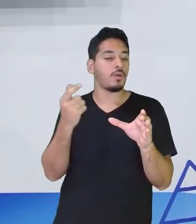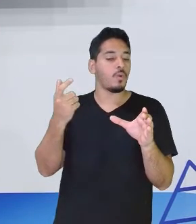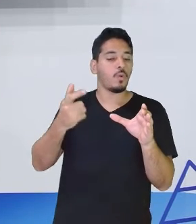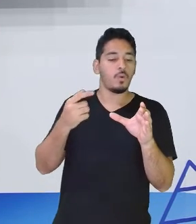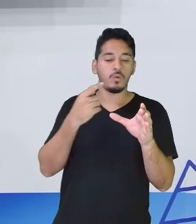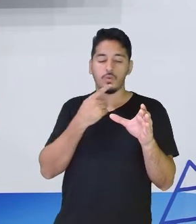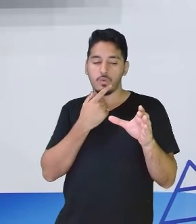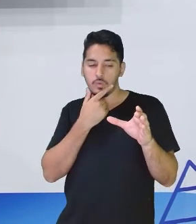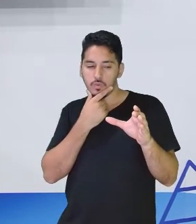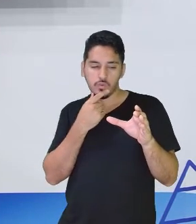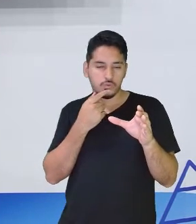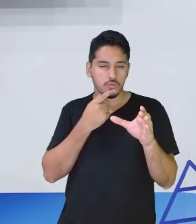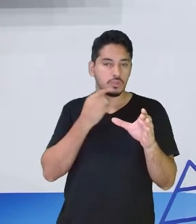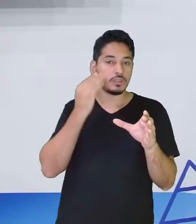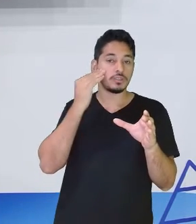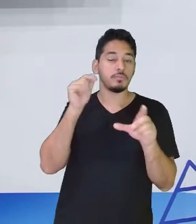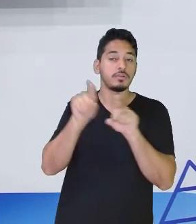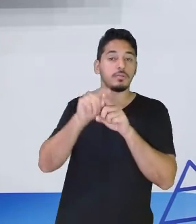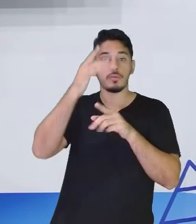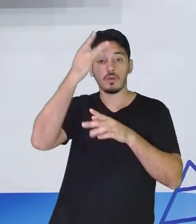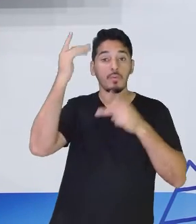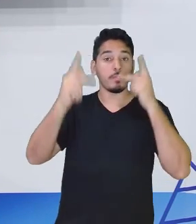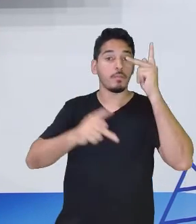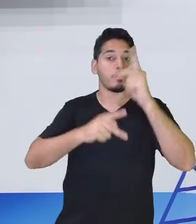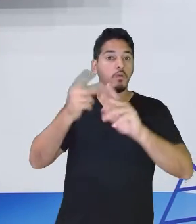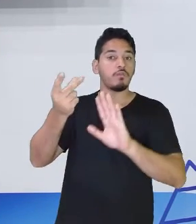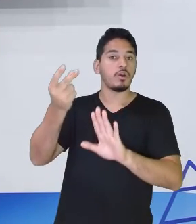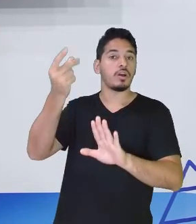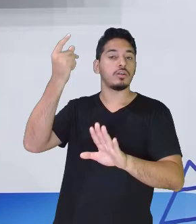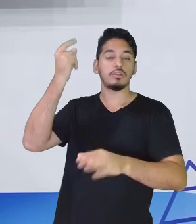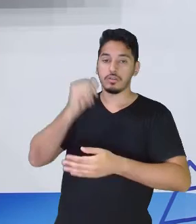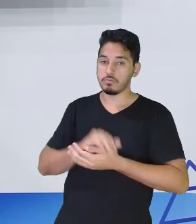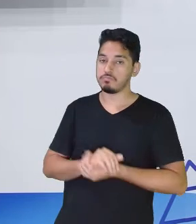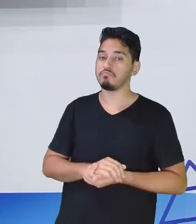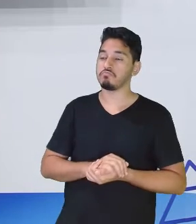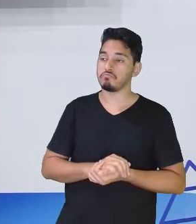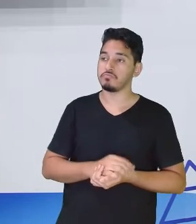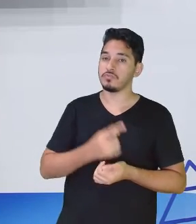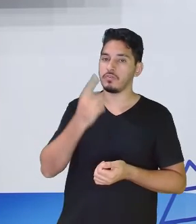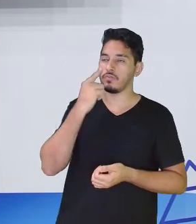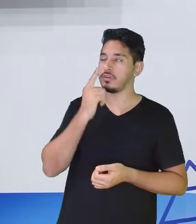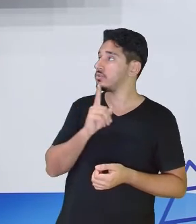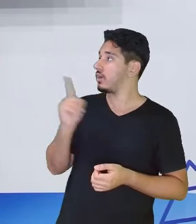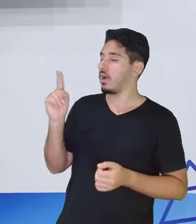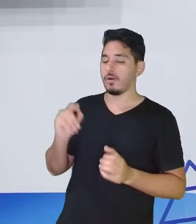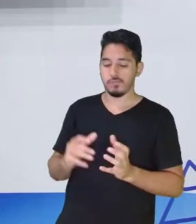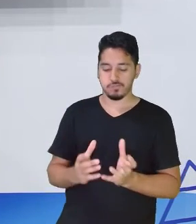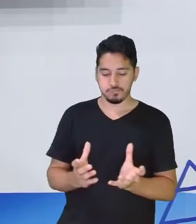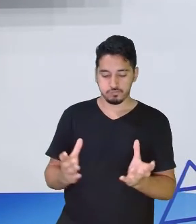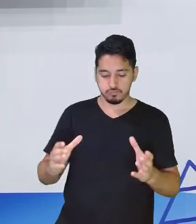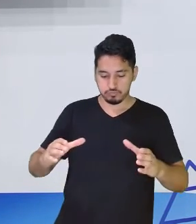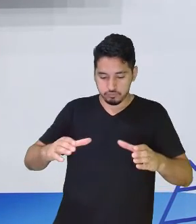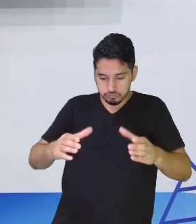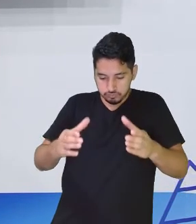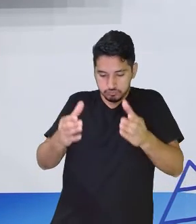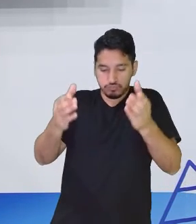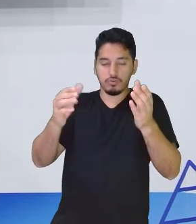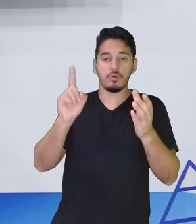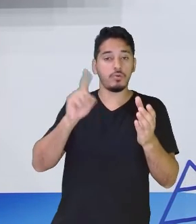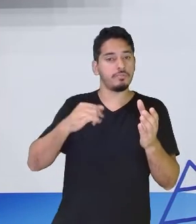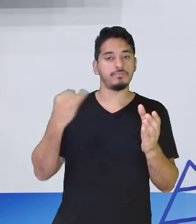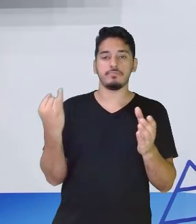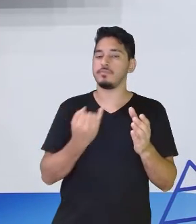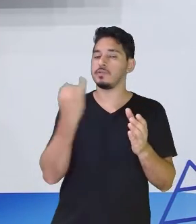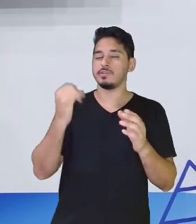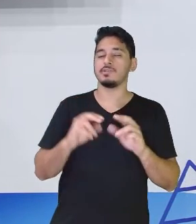daquele local e do povo que habitava ali. Então, veja a cerâmica como algo importantíssimo, né, no que